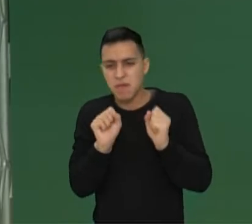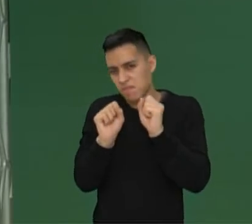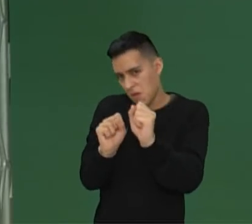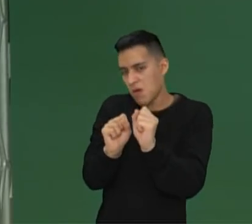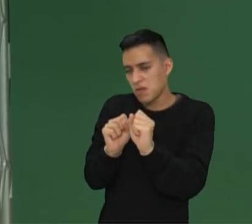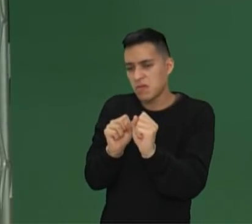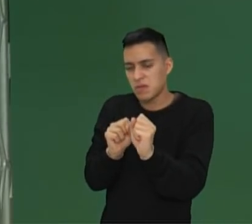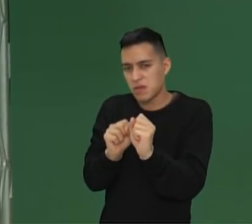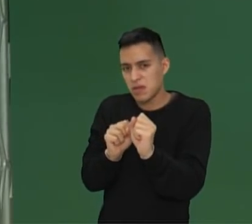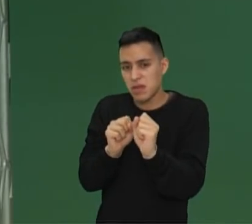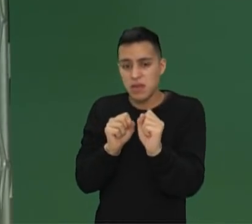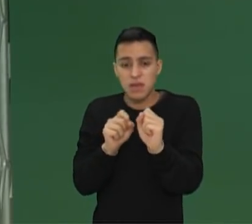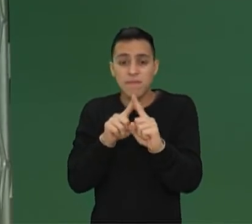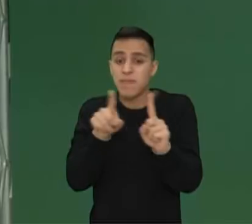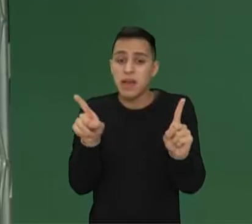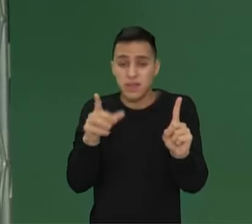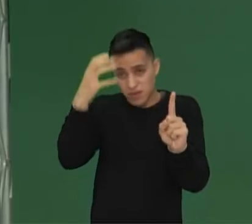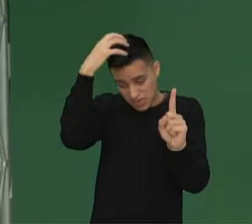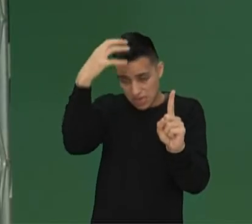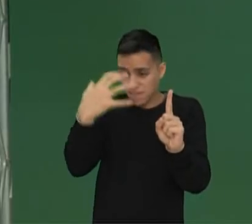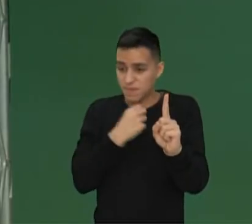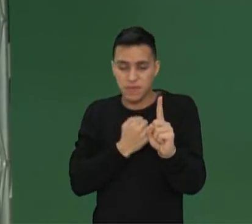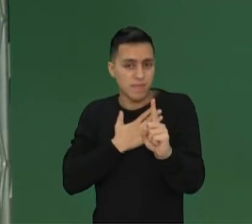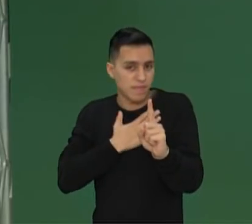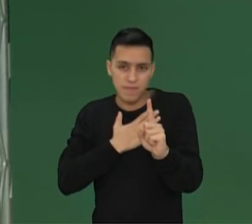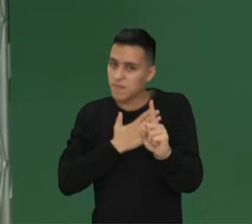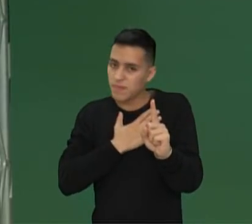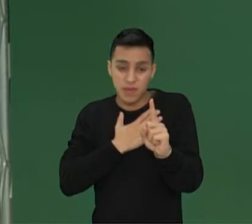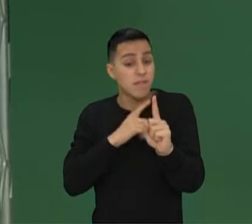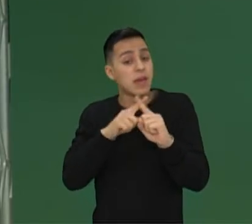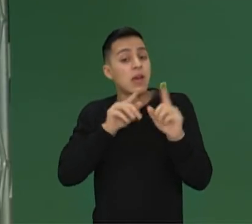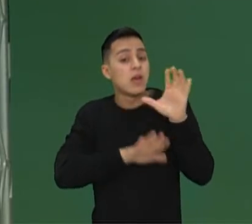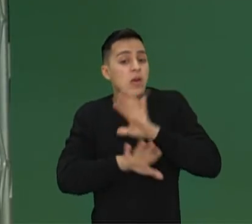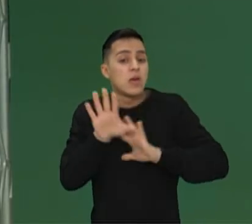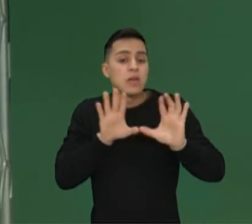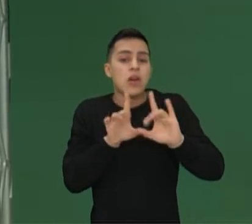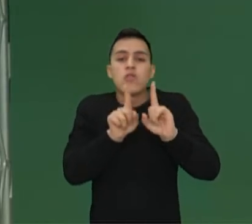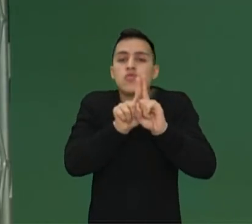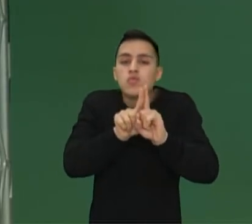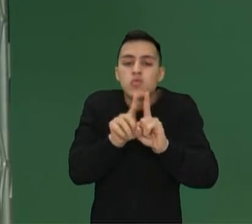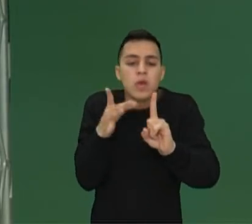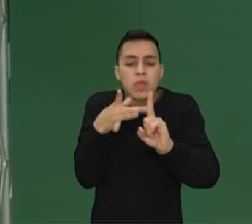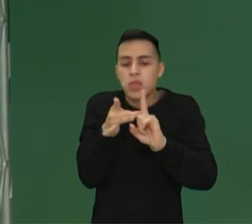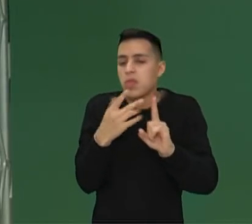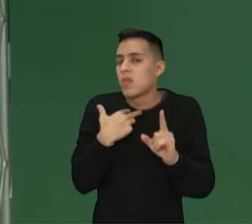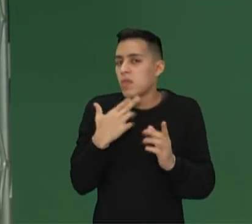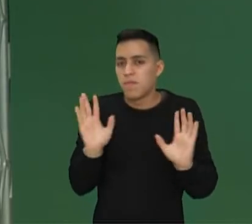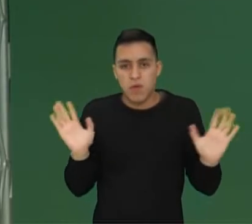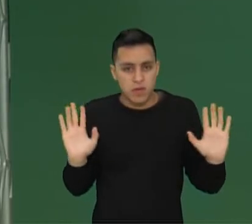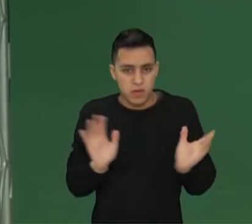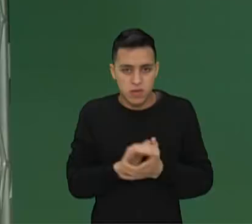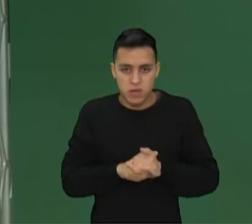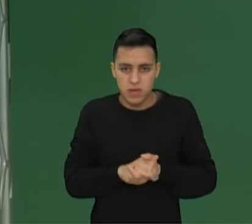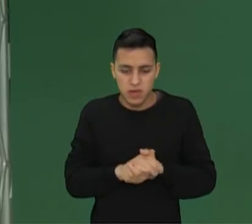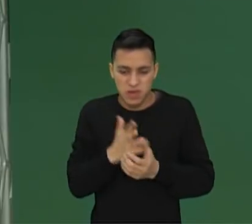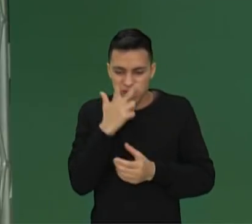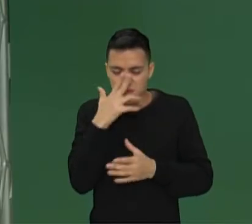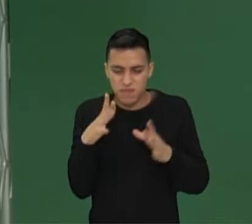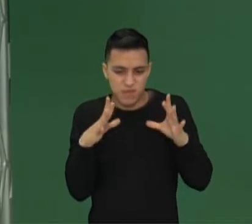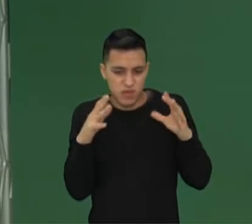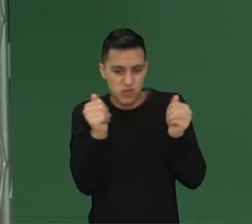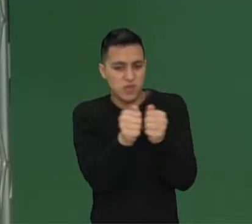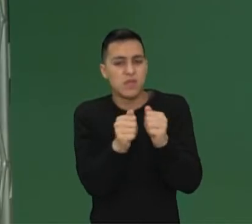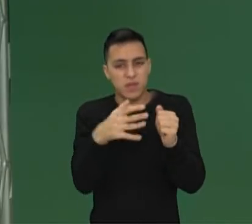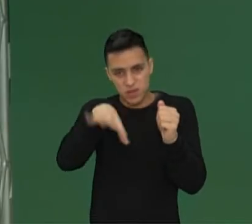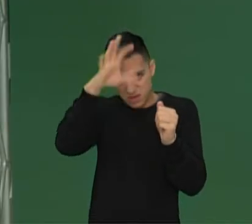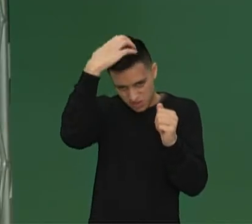atacar. O rei dele não vai poder chegar perto do meu rei, mas eu tenho que cuidar para que não eu entre ali lado